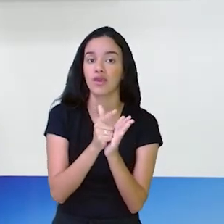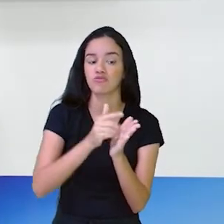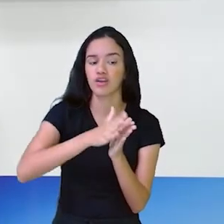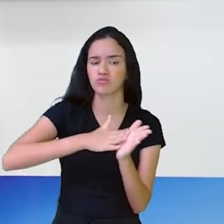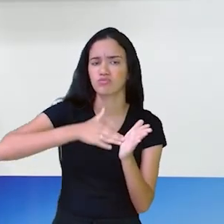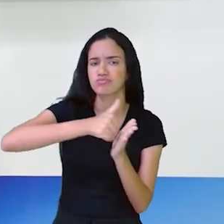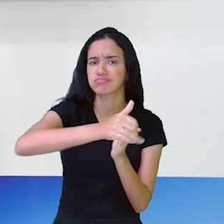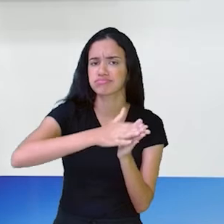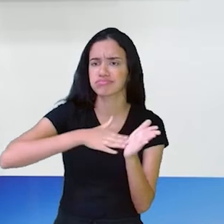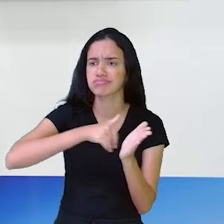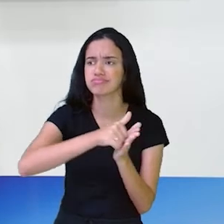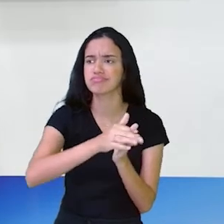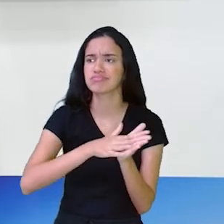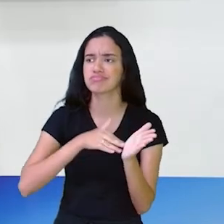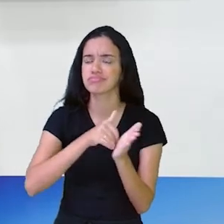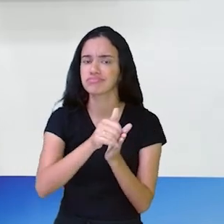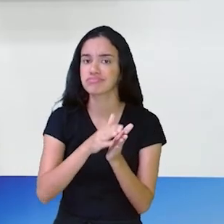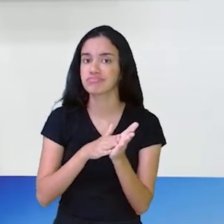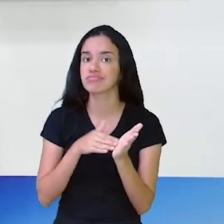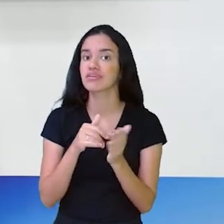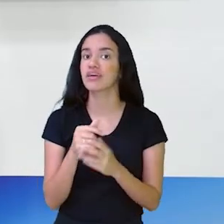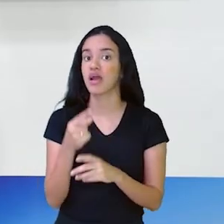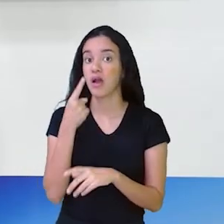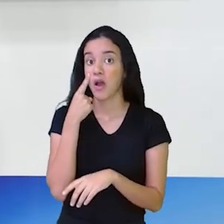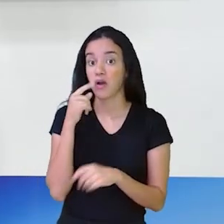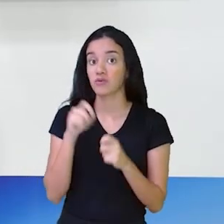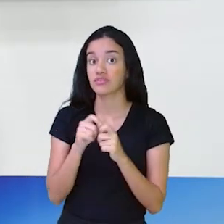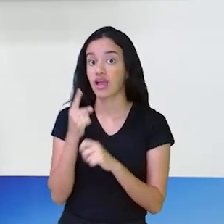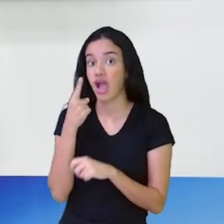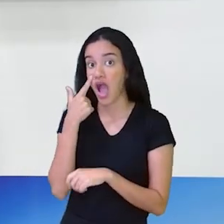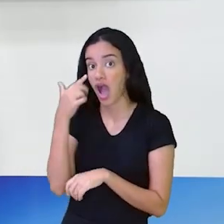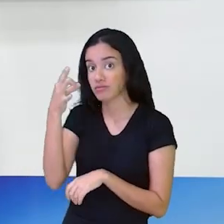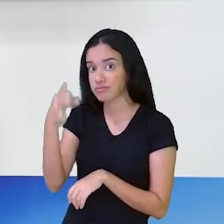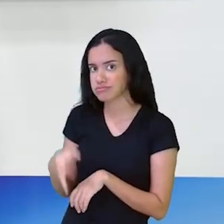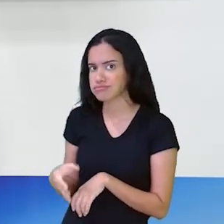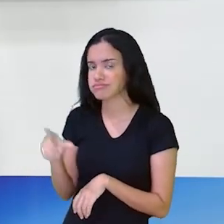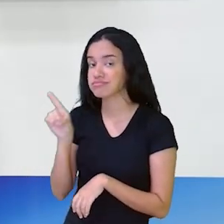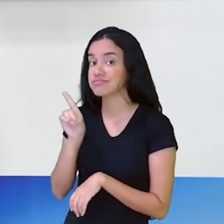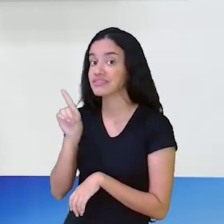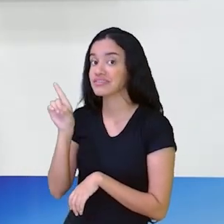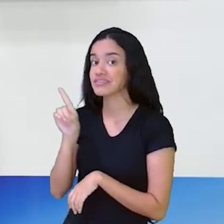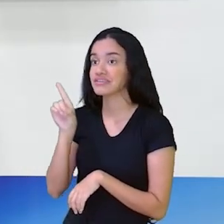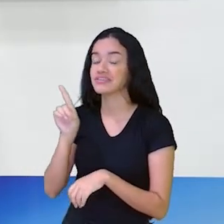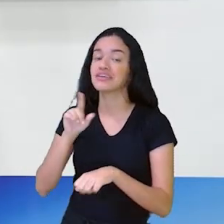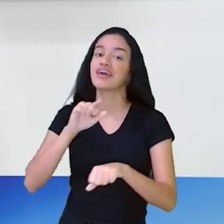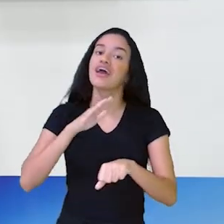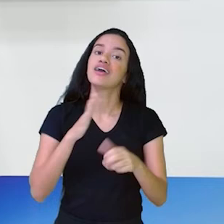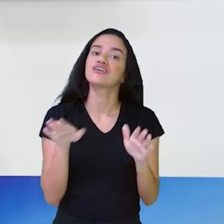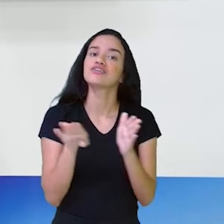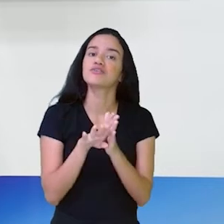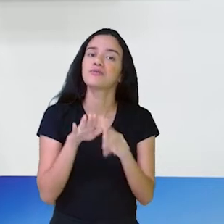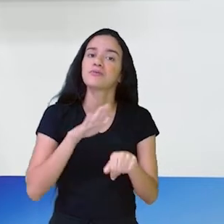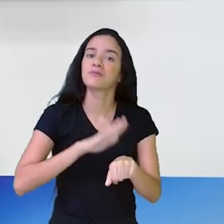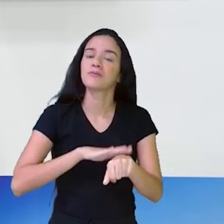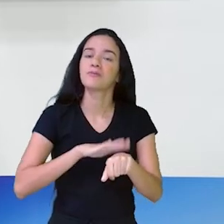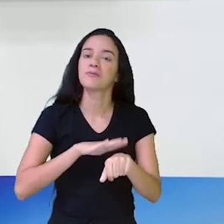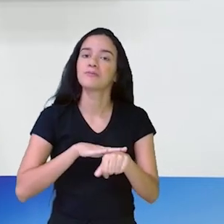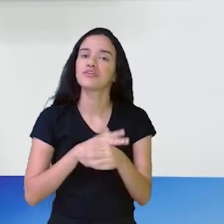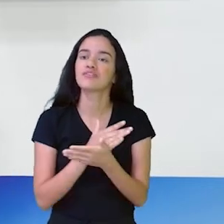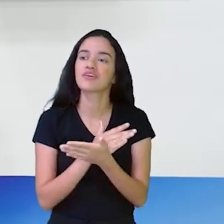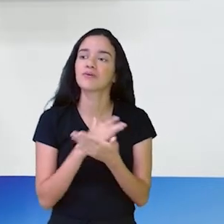as cores, como eu vou fazer agora, tá bom? Então fica bem atento na sua casa, que agora chegou o momento que a gente vai iniciar a nossa